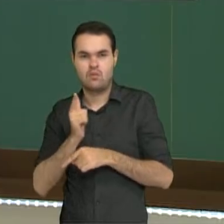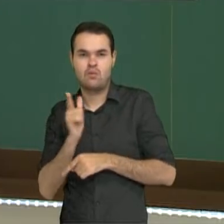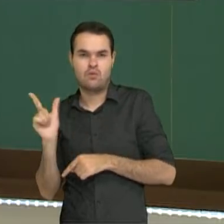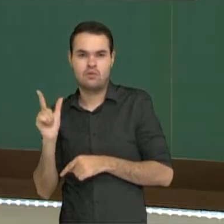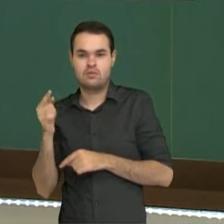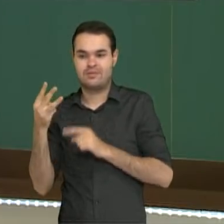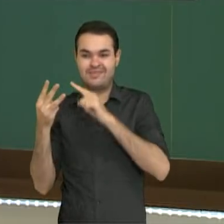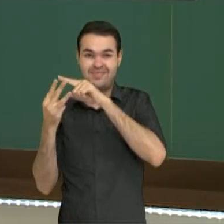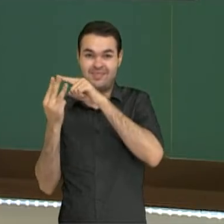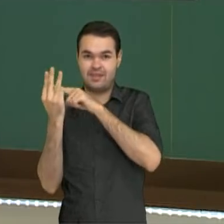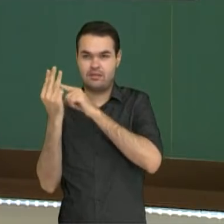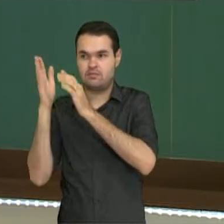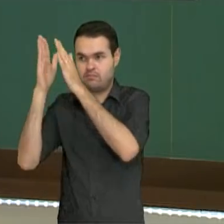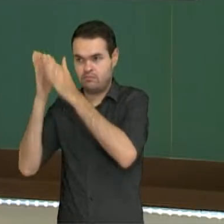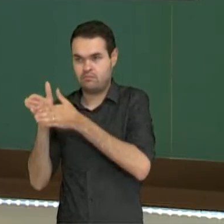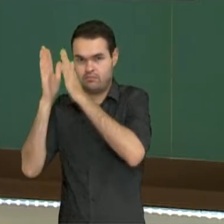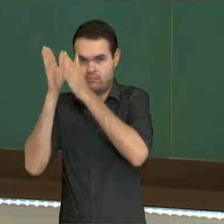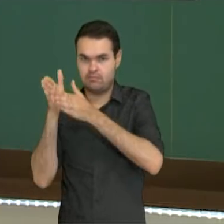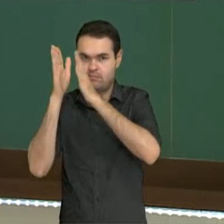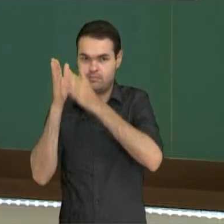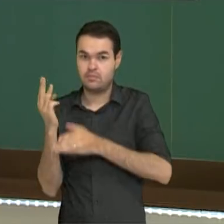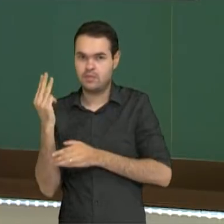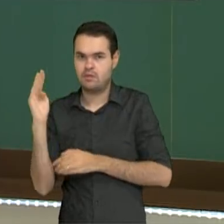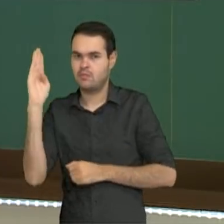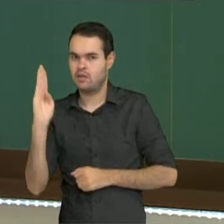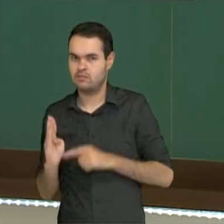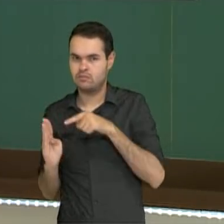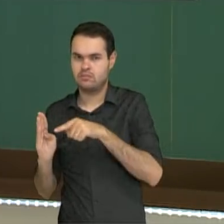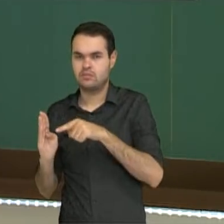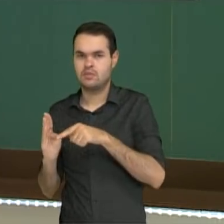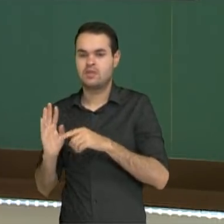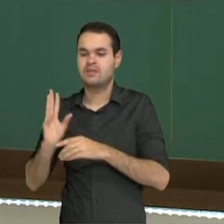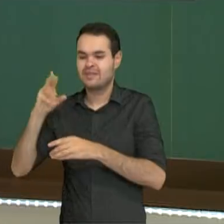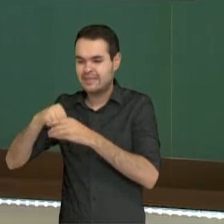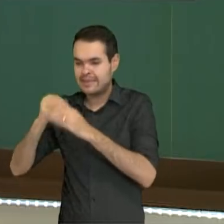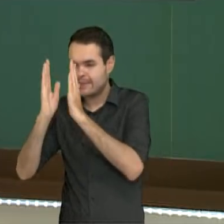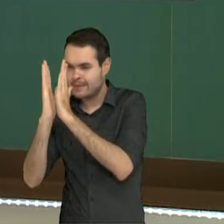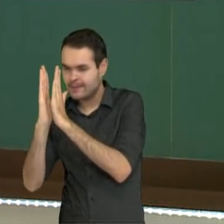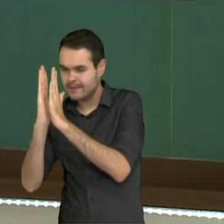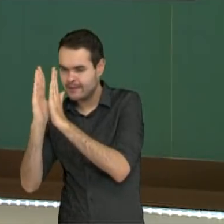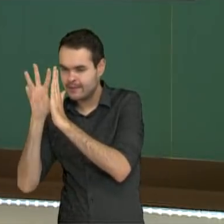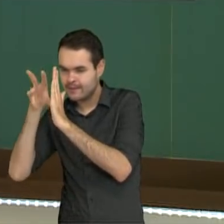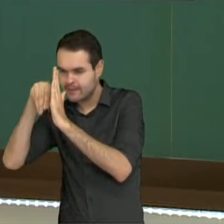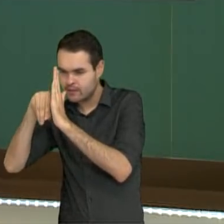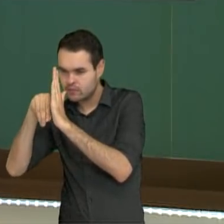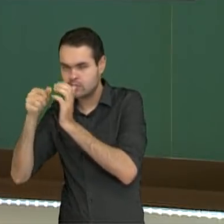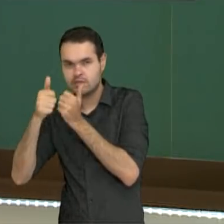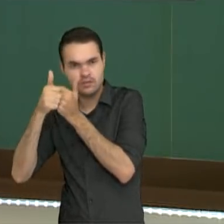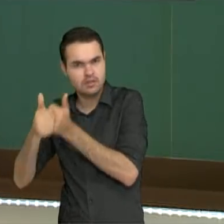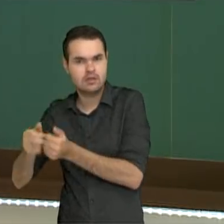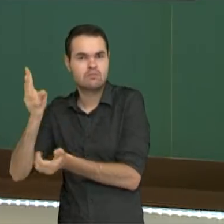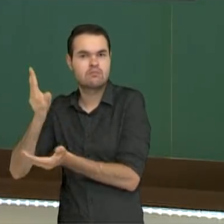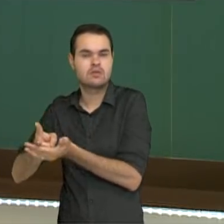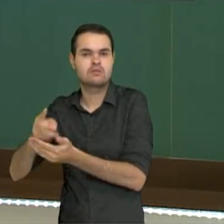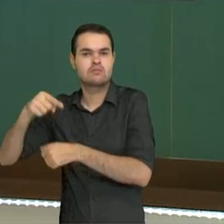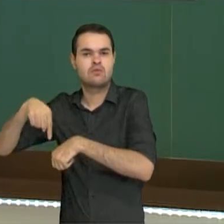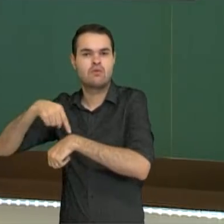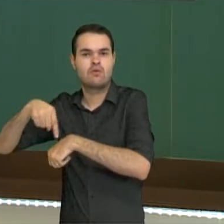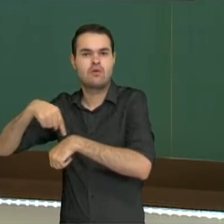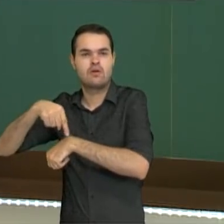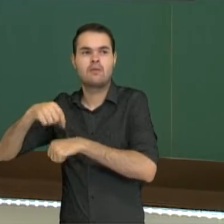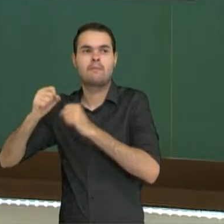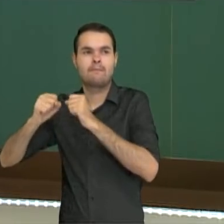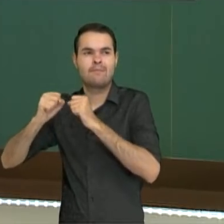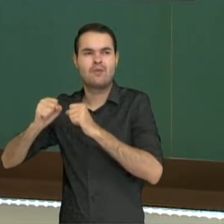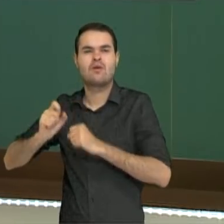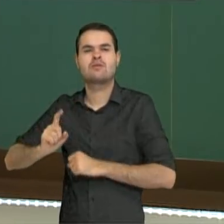mais 3 fusos. Então, aqui, quem estiver dentro desse espaço aqui vai seguir o mesmo horário. Pode estar